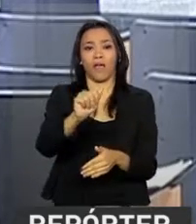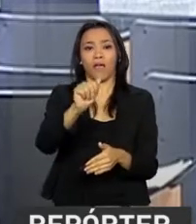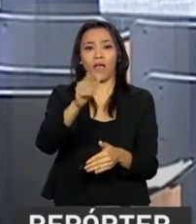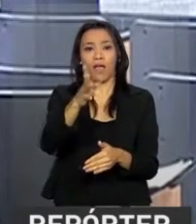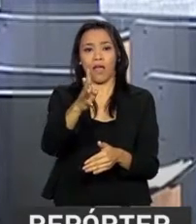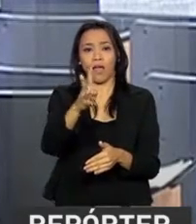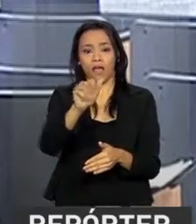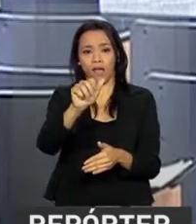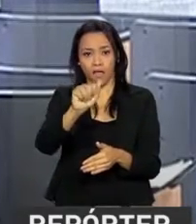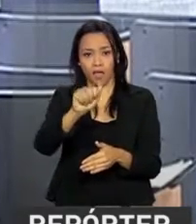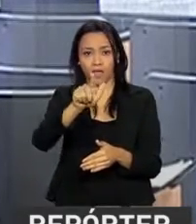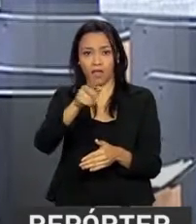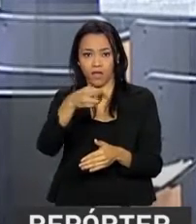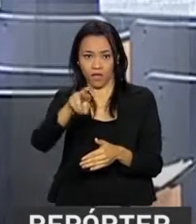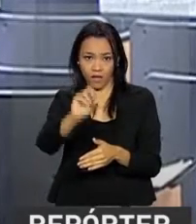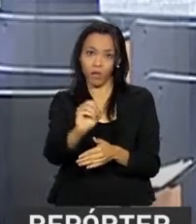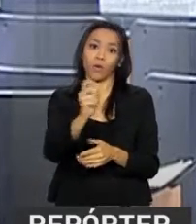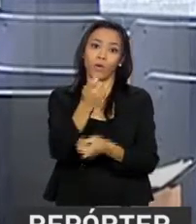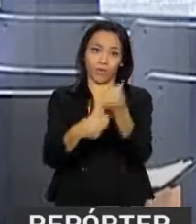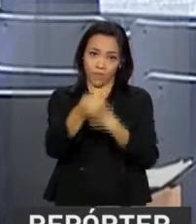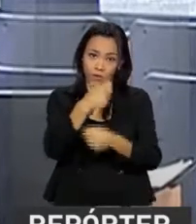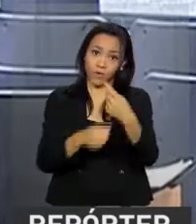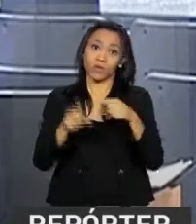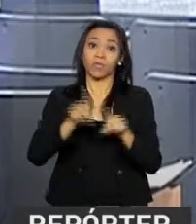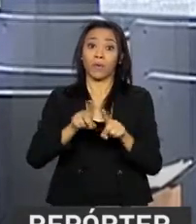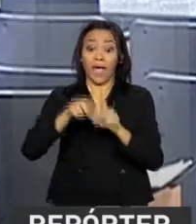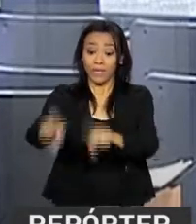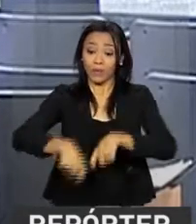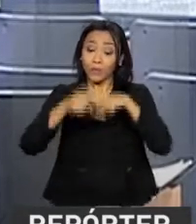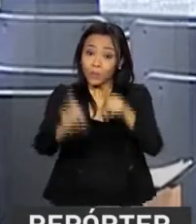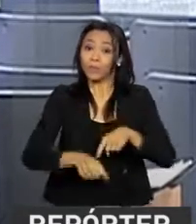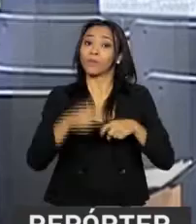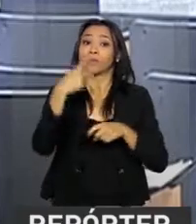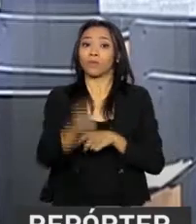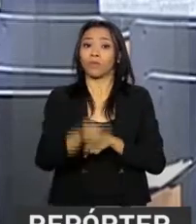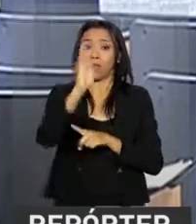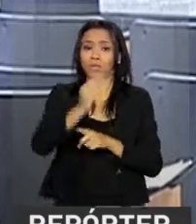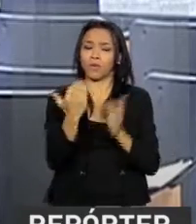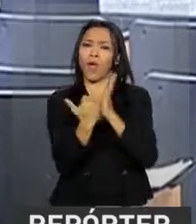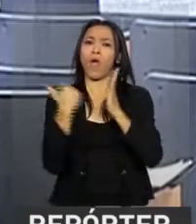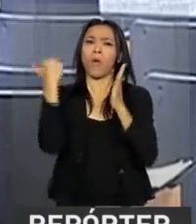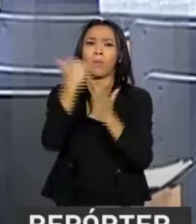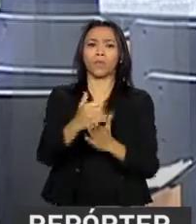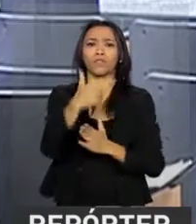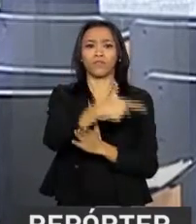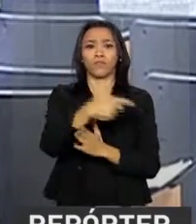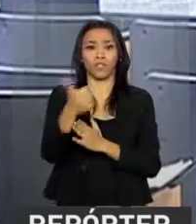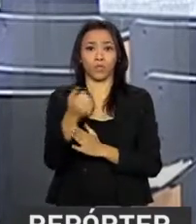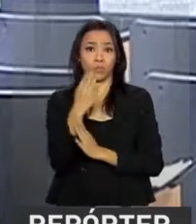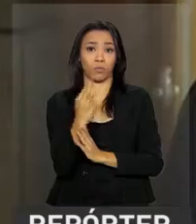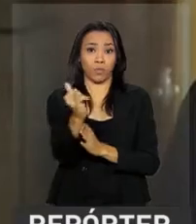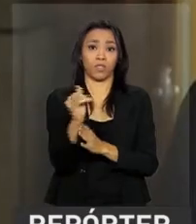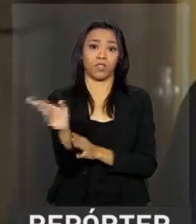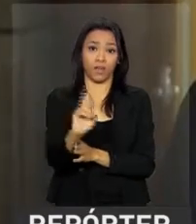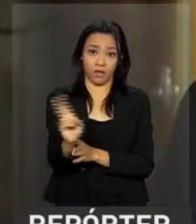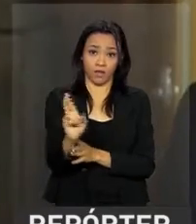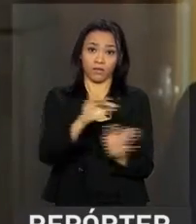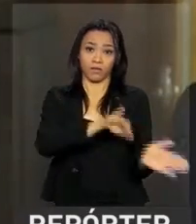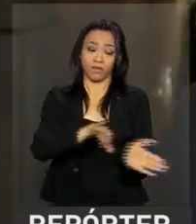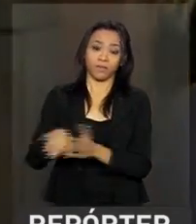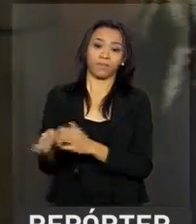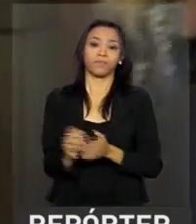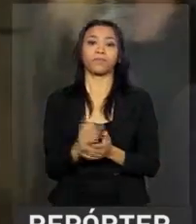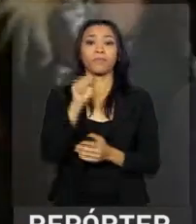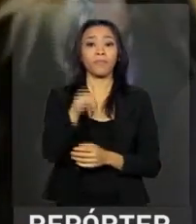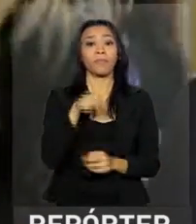o financiamento para a agricultura no brasil aumente em 20 1 bilhões de reais este ano